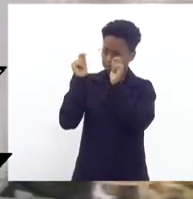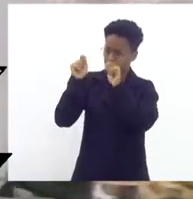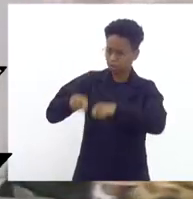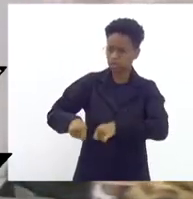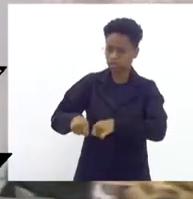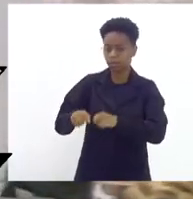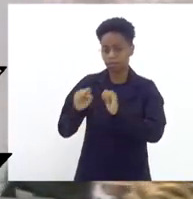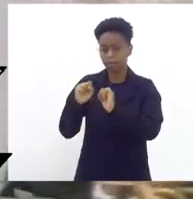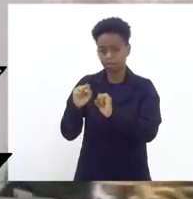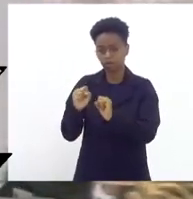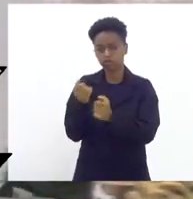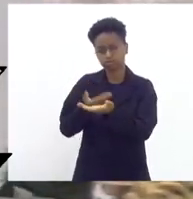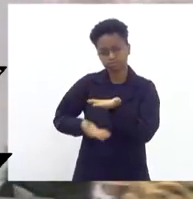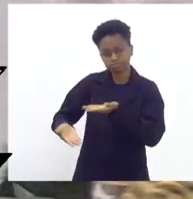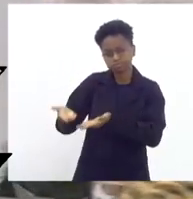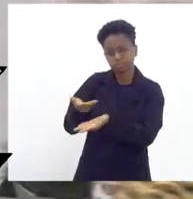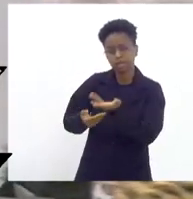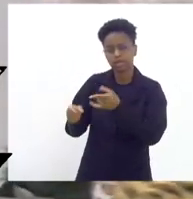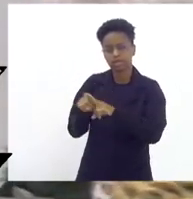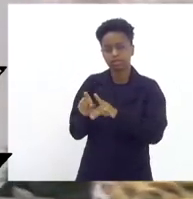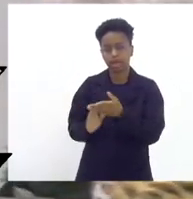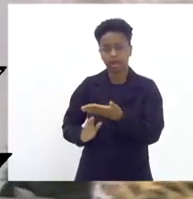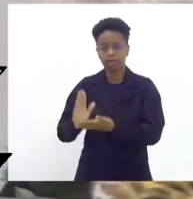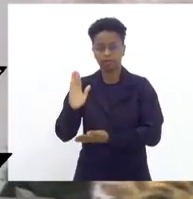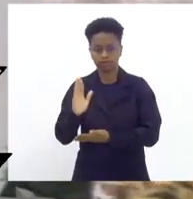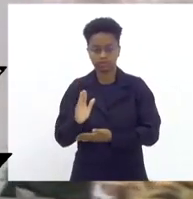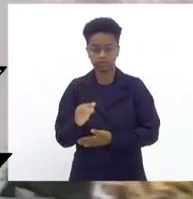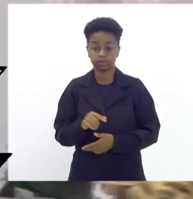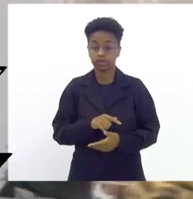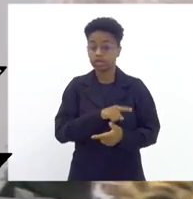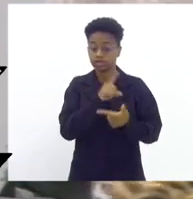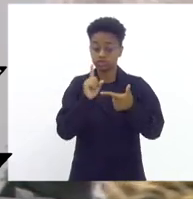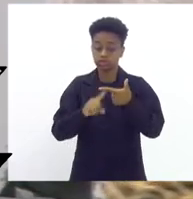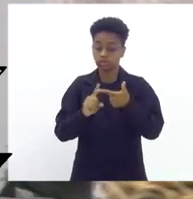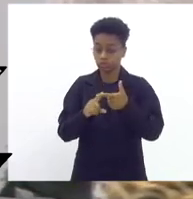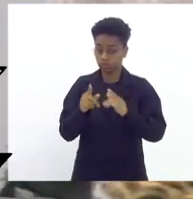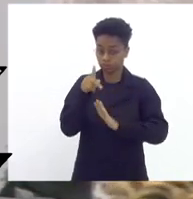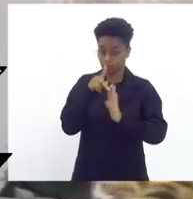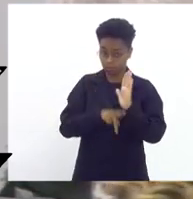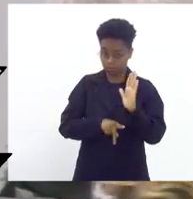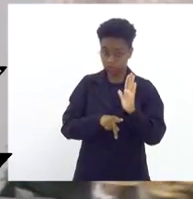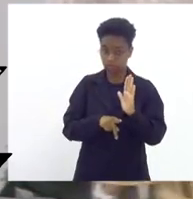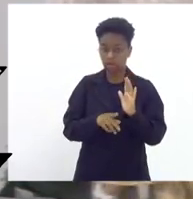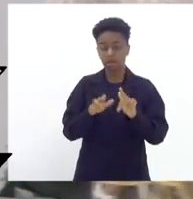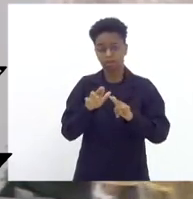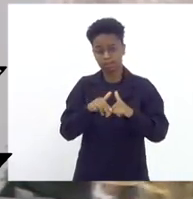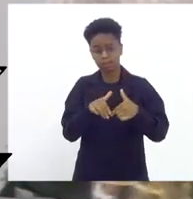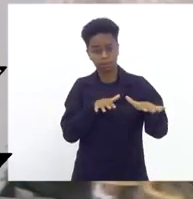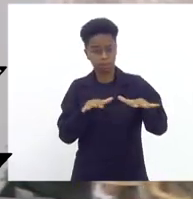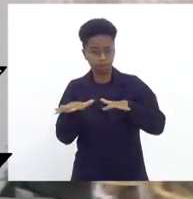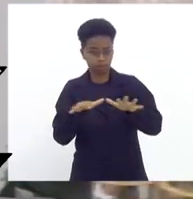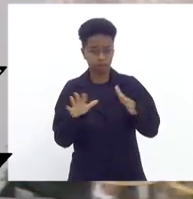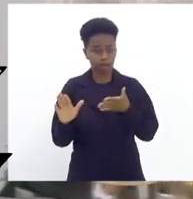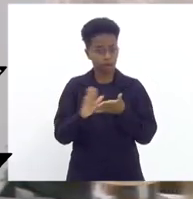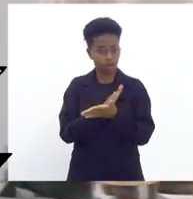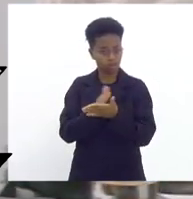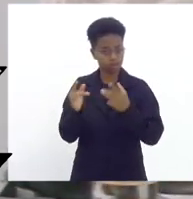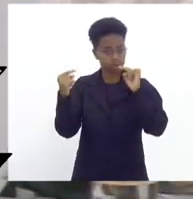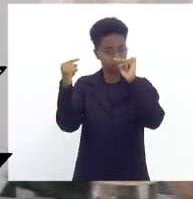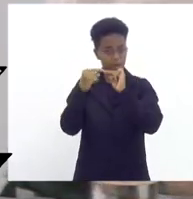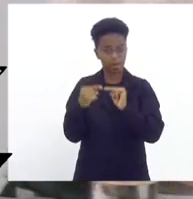maior de tramitação e aprovação o segundo projeto foi a partir de alguns movimentos relacionados